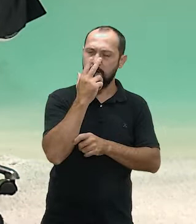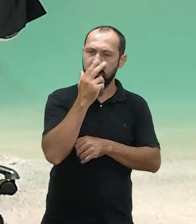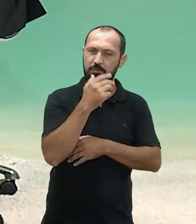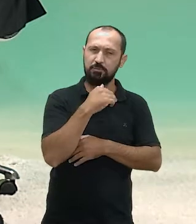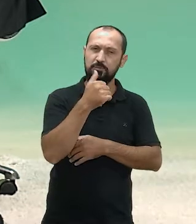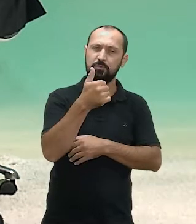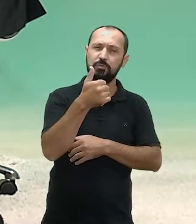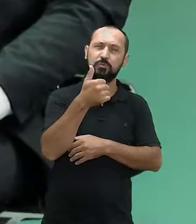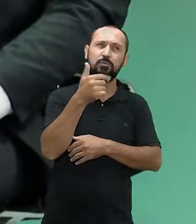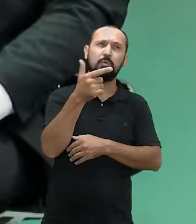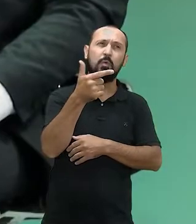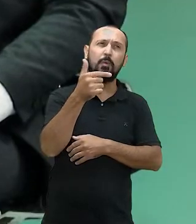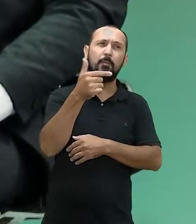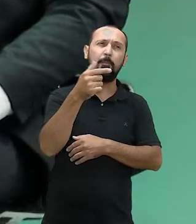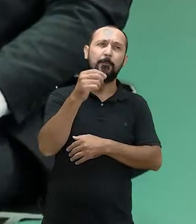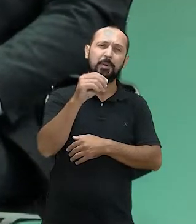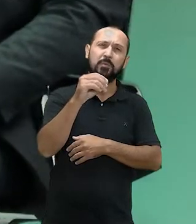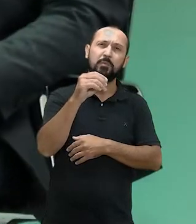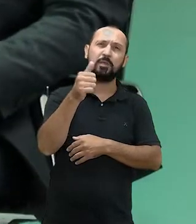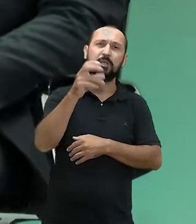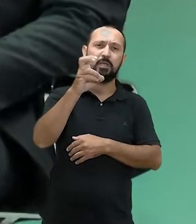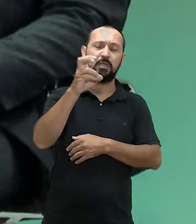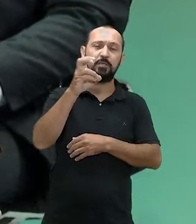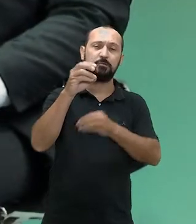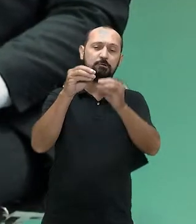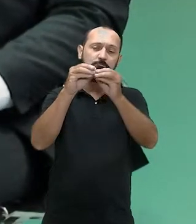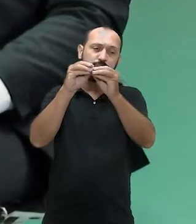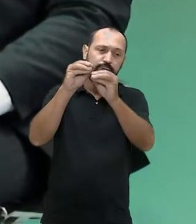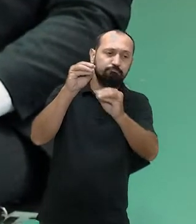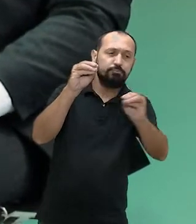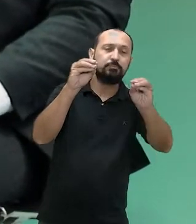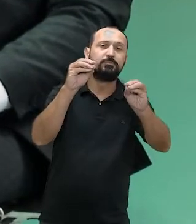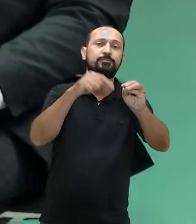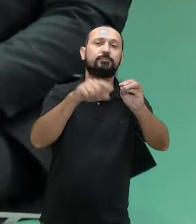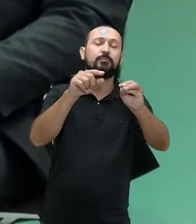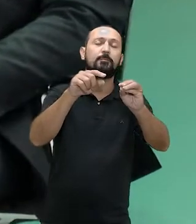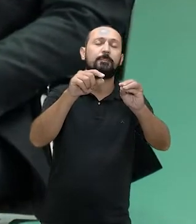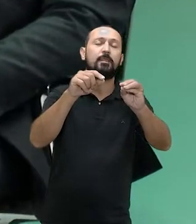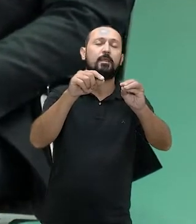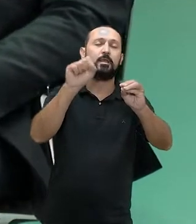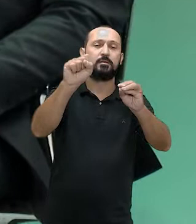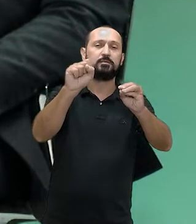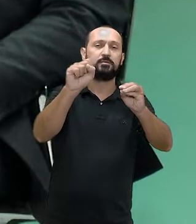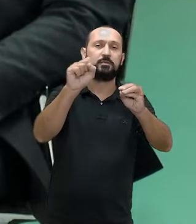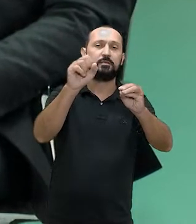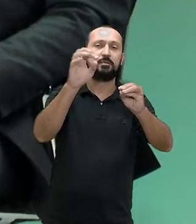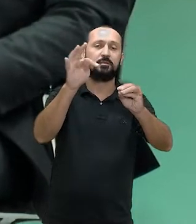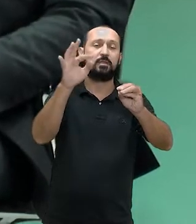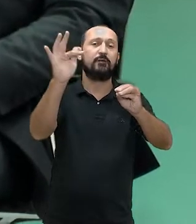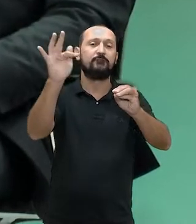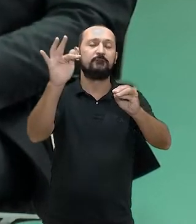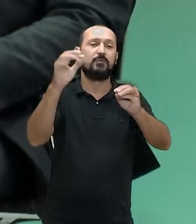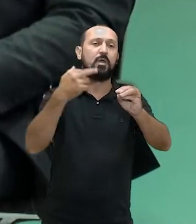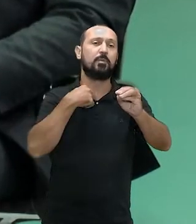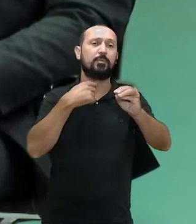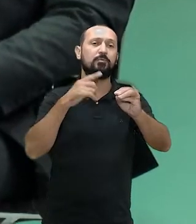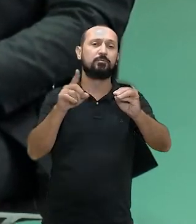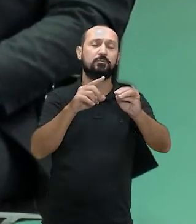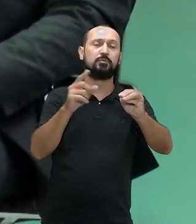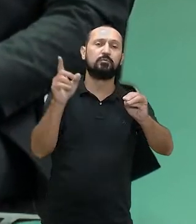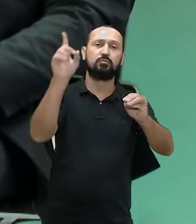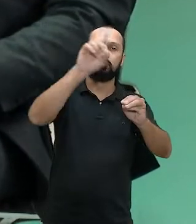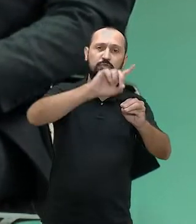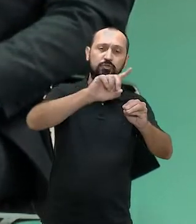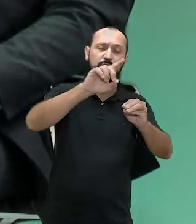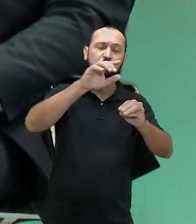em 2015, que alterou esse prazo. E não o STF entende que não tem nenhum problema se estabelecer prazos próprios,